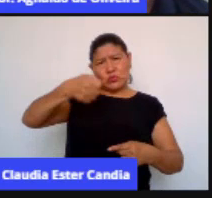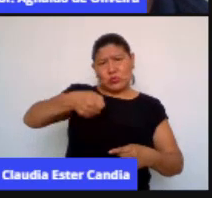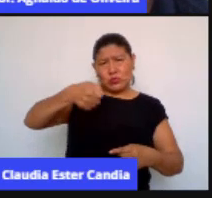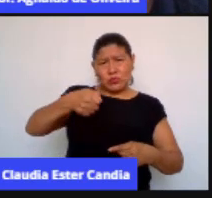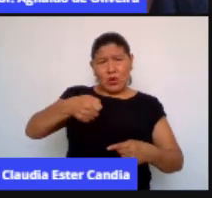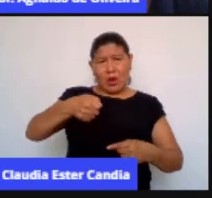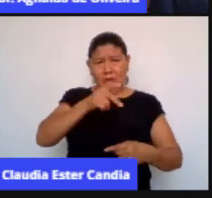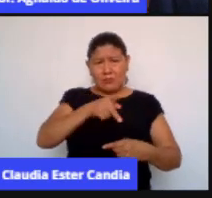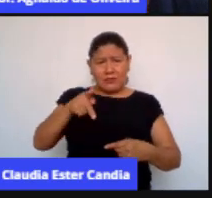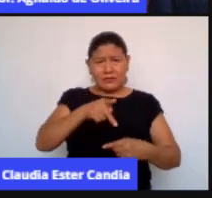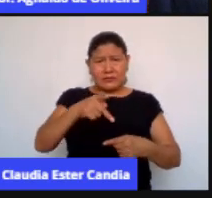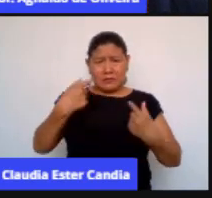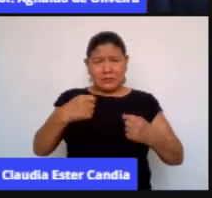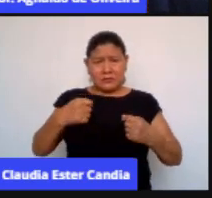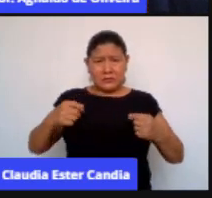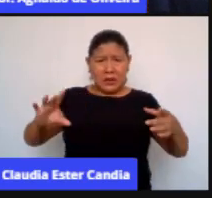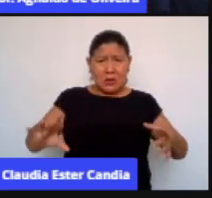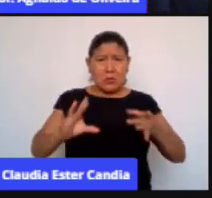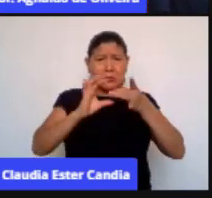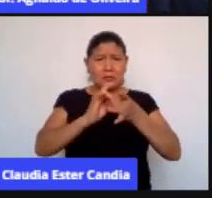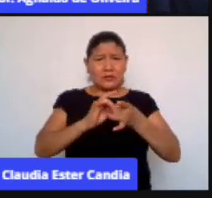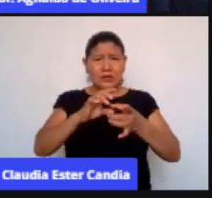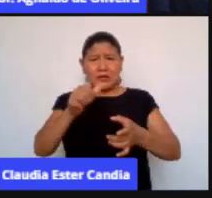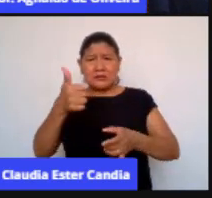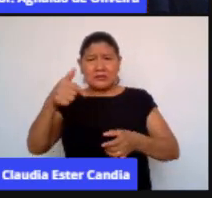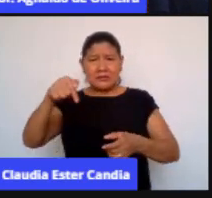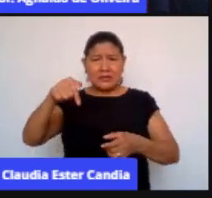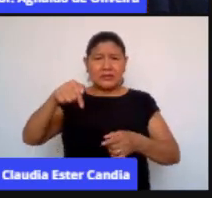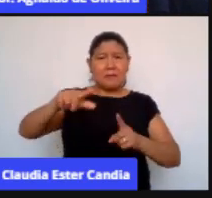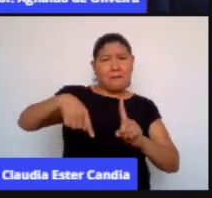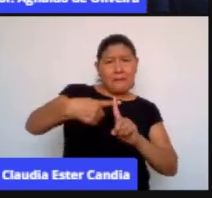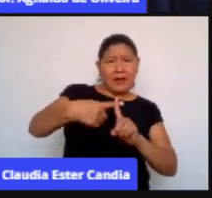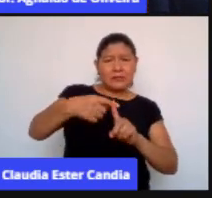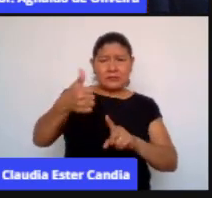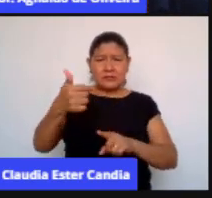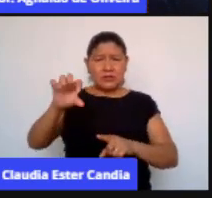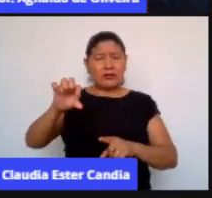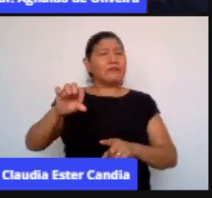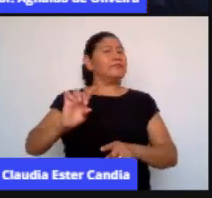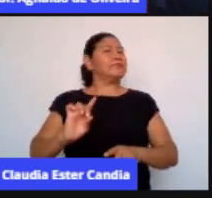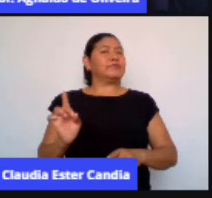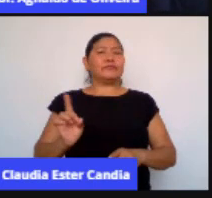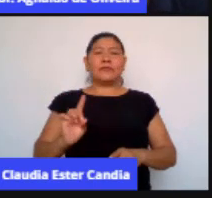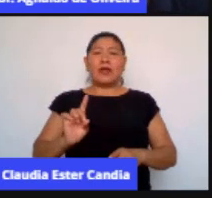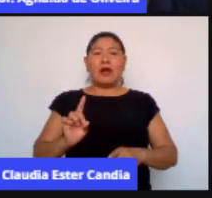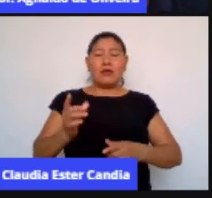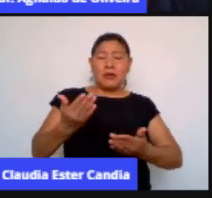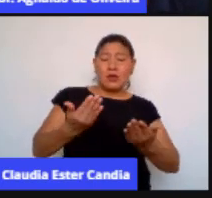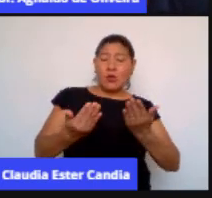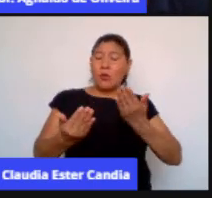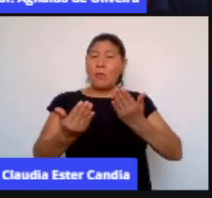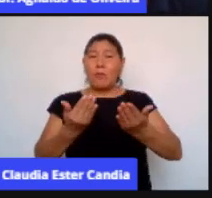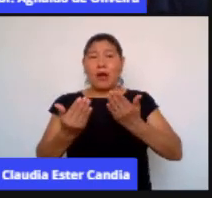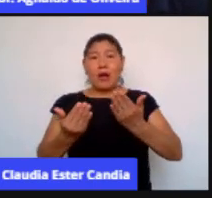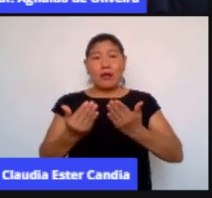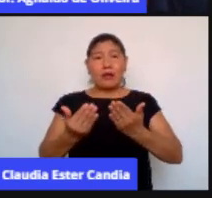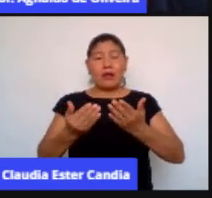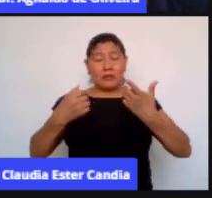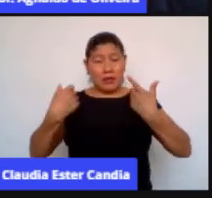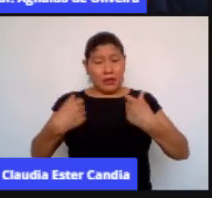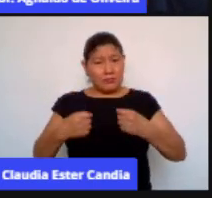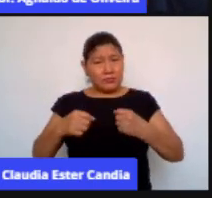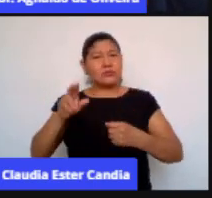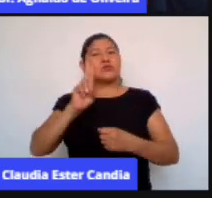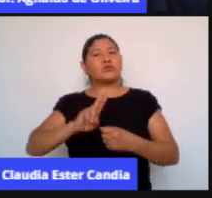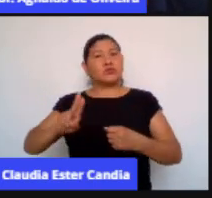mais 17 habilidades, tá? É só algumas relacionadas. Caso haja necessidade, caso o